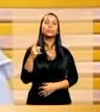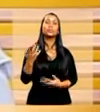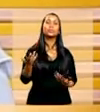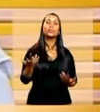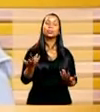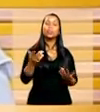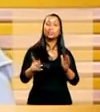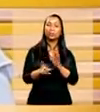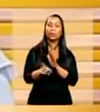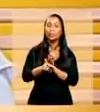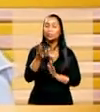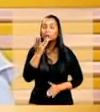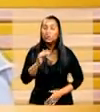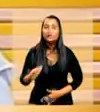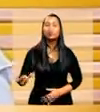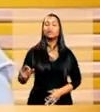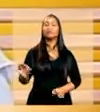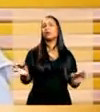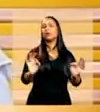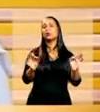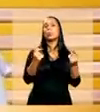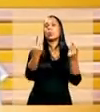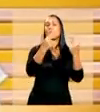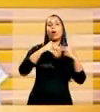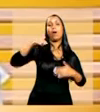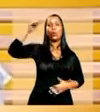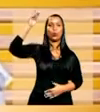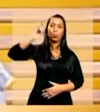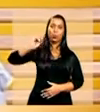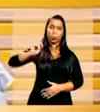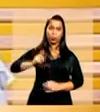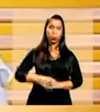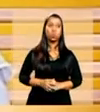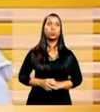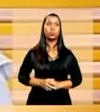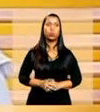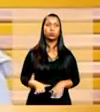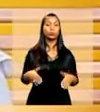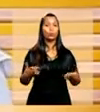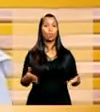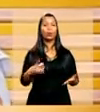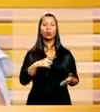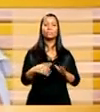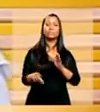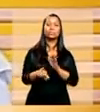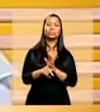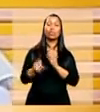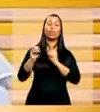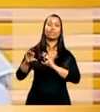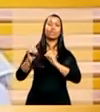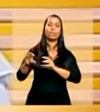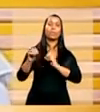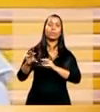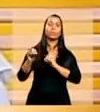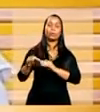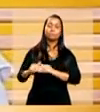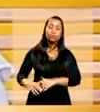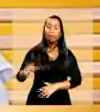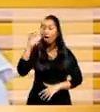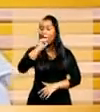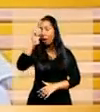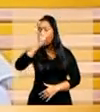os pensamentos infantis não são igual ao dos adultos, né? Elas ainda estão em formação,